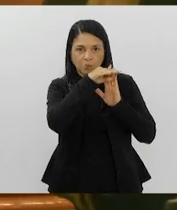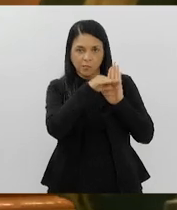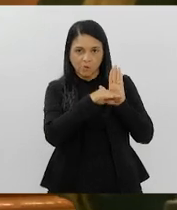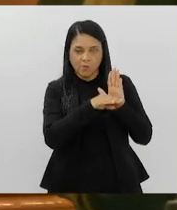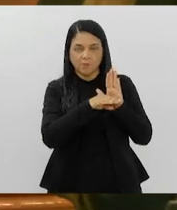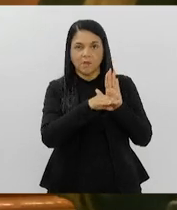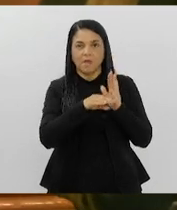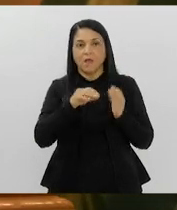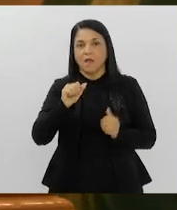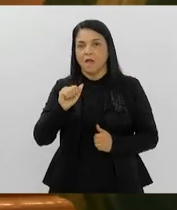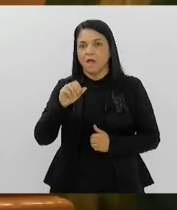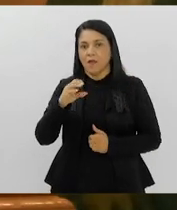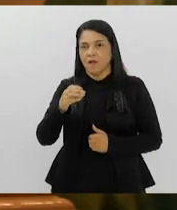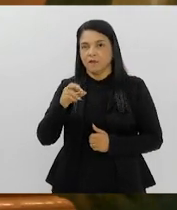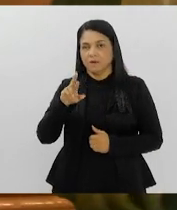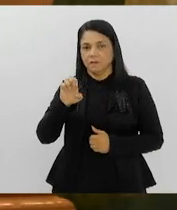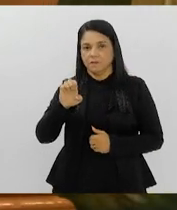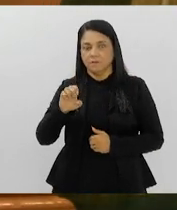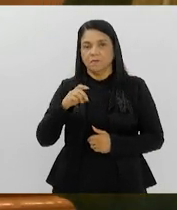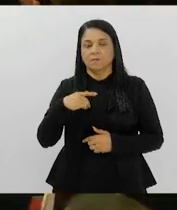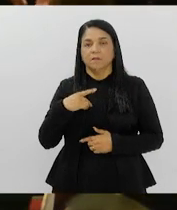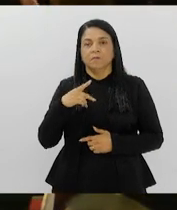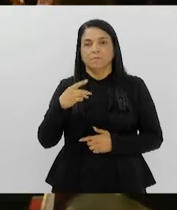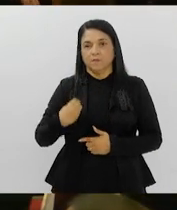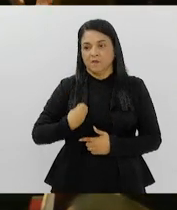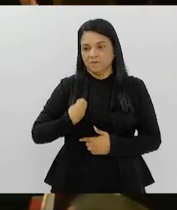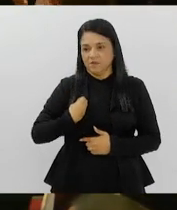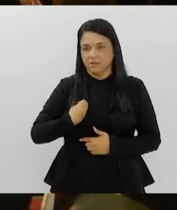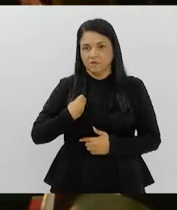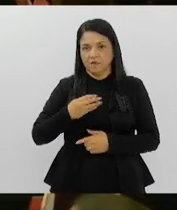Vida, do Estado do Acre.